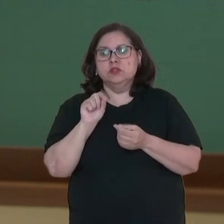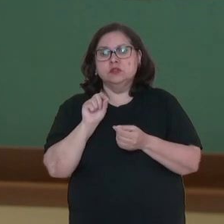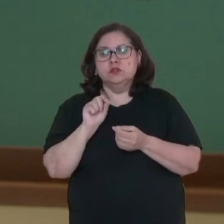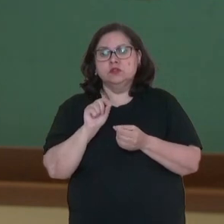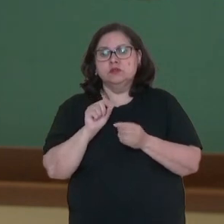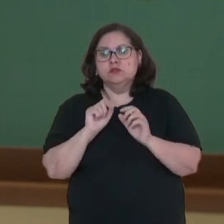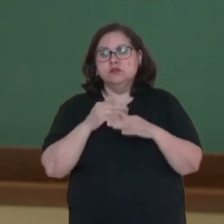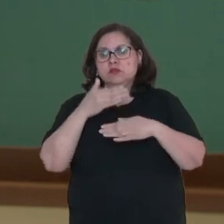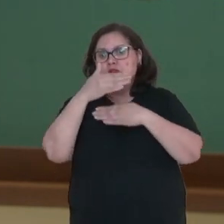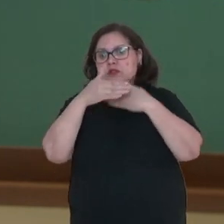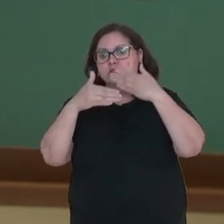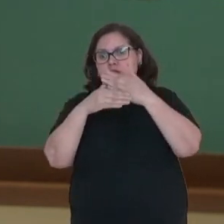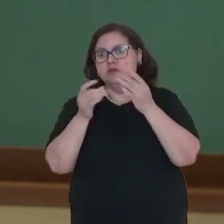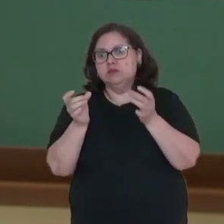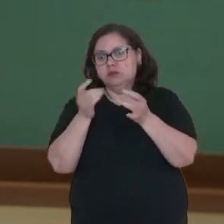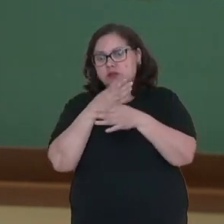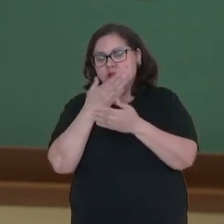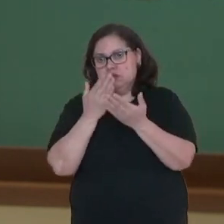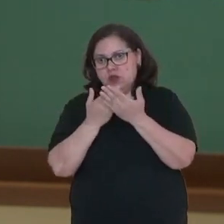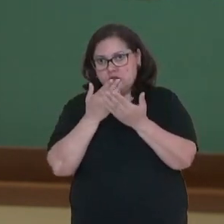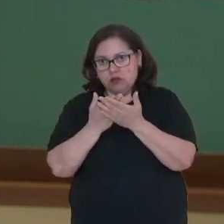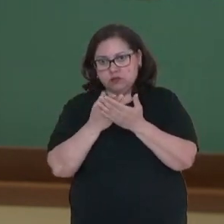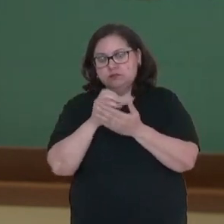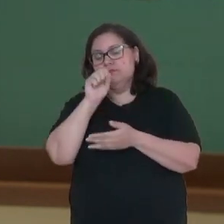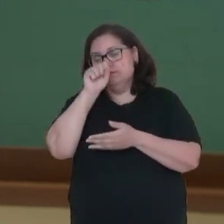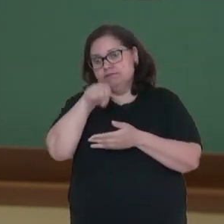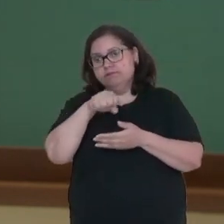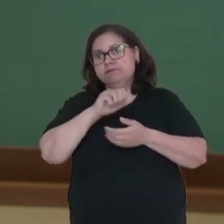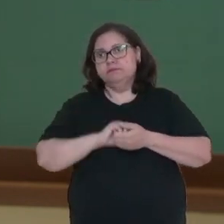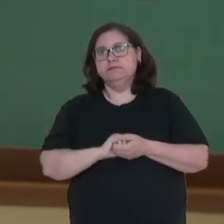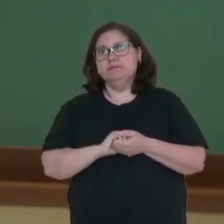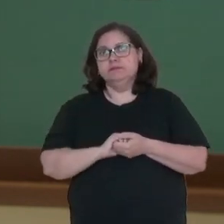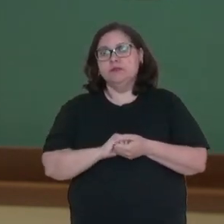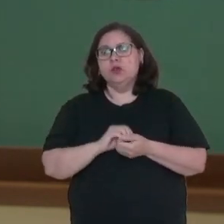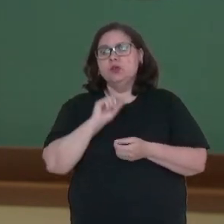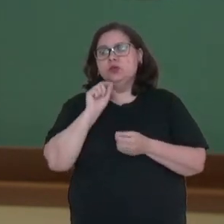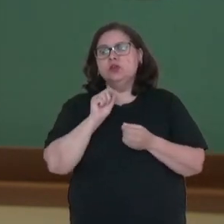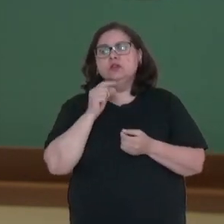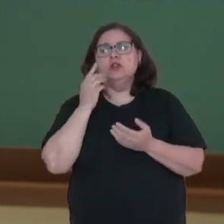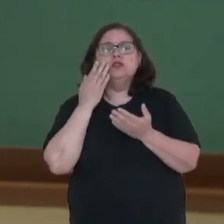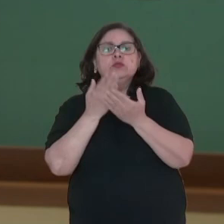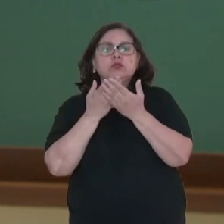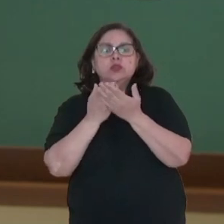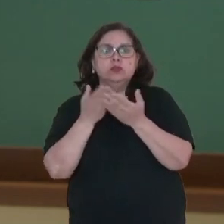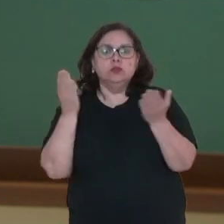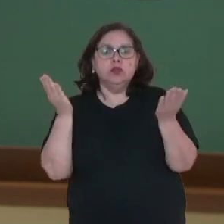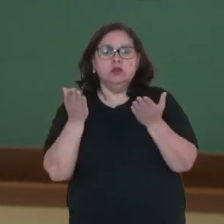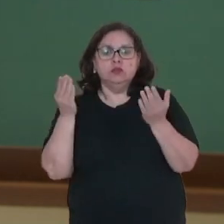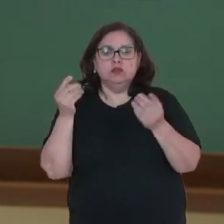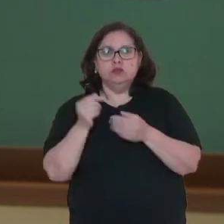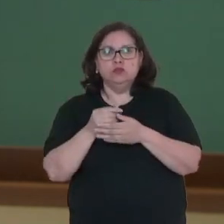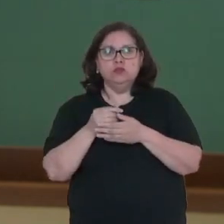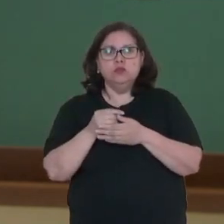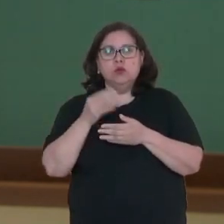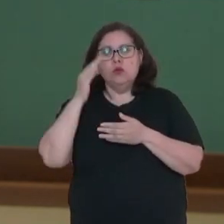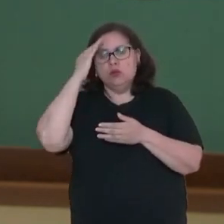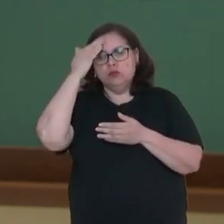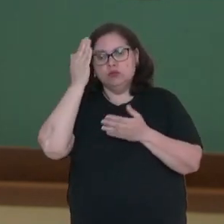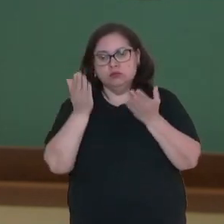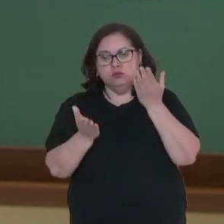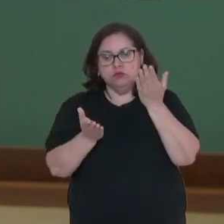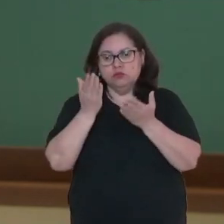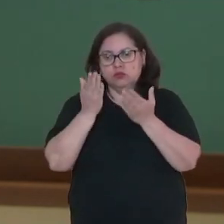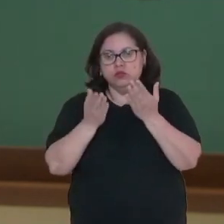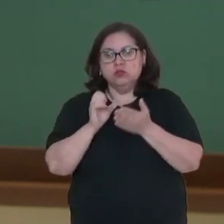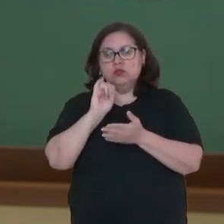slide indica que a nossa aula está terminando? Sim. O que nós estudamos nessa aula? Compreendemos o equilíbrio